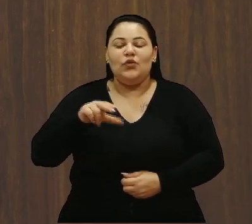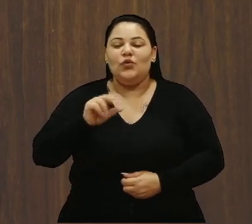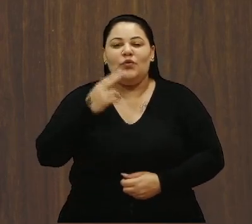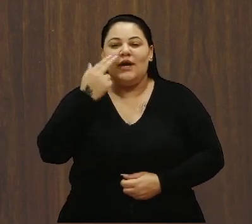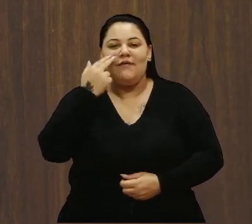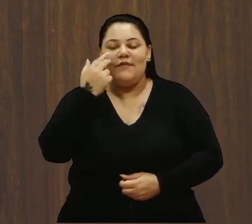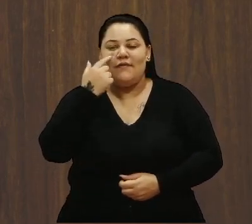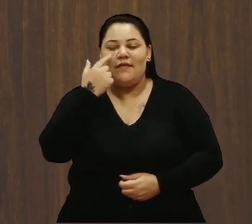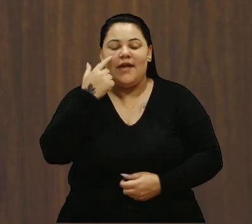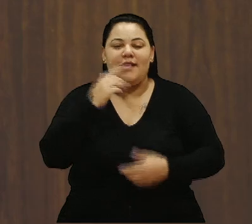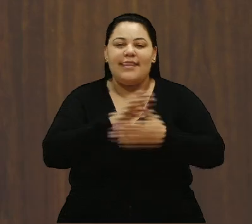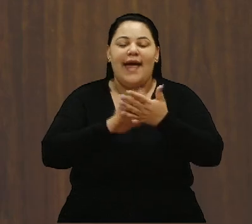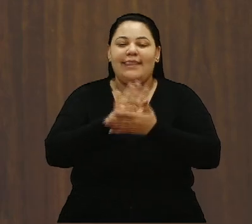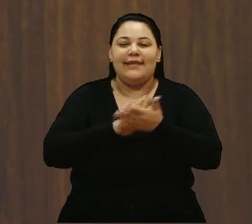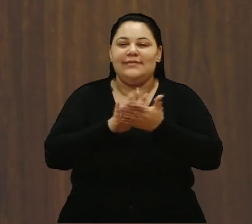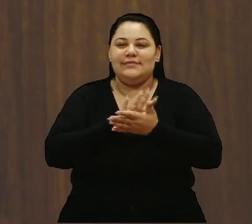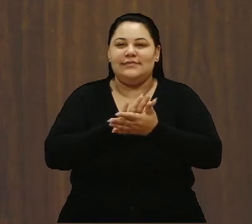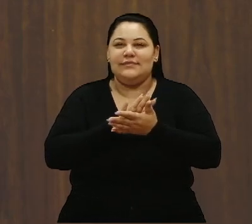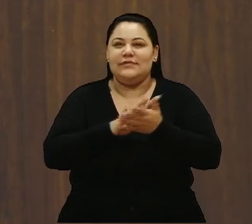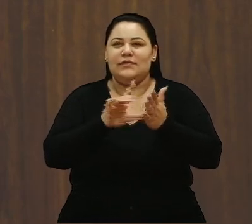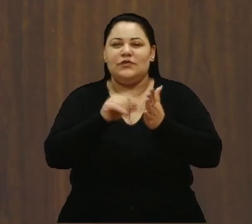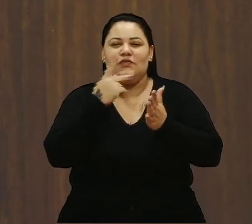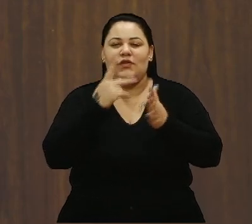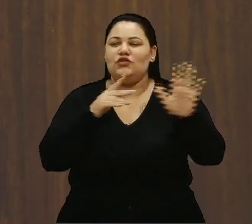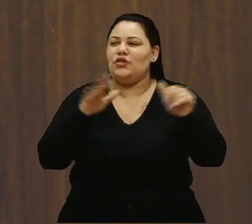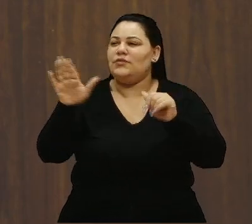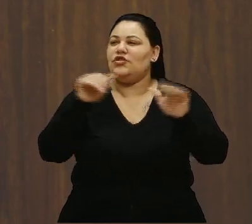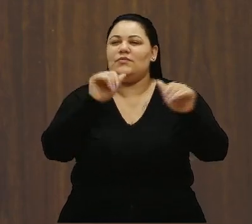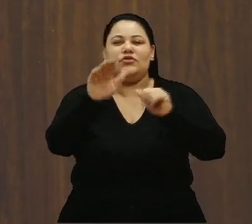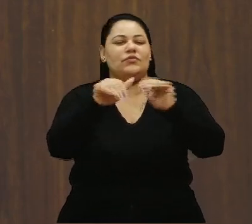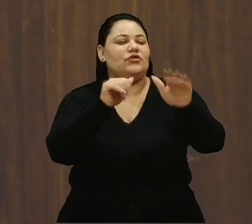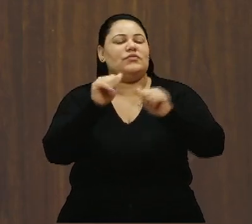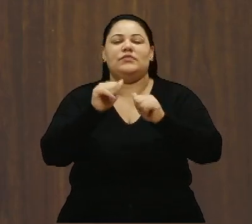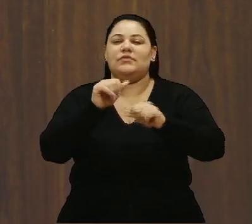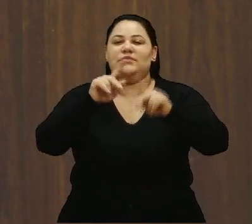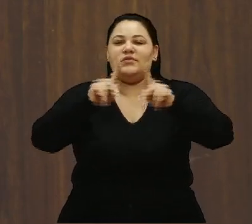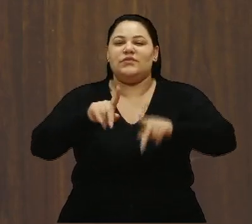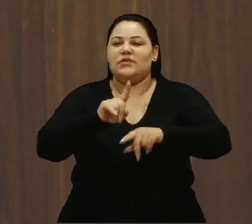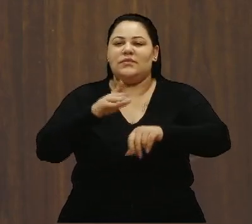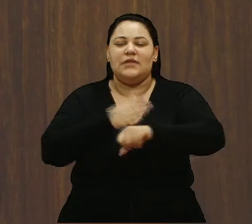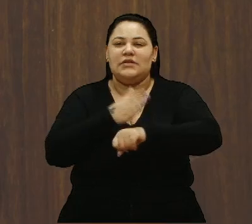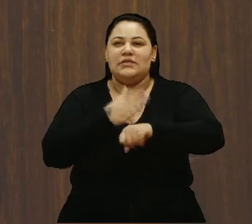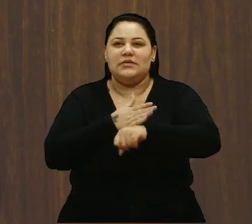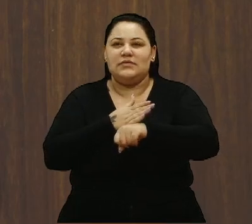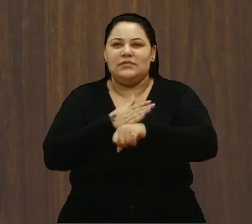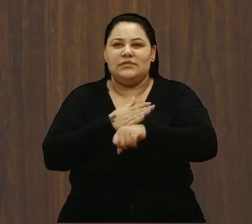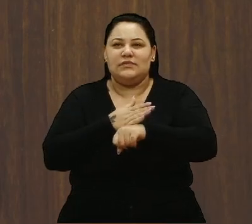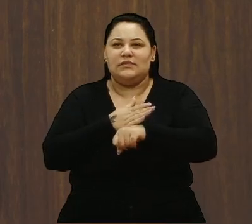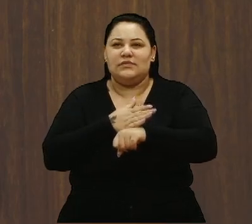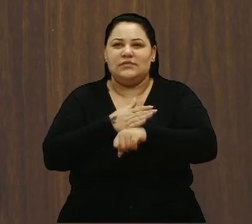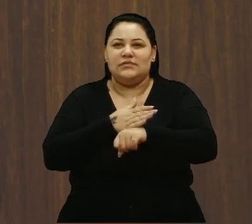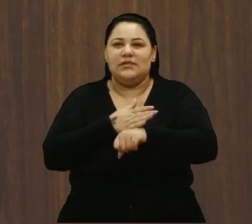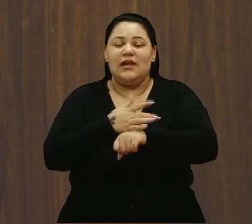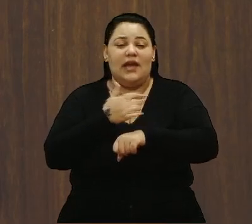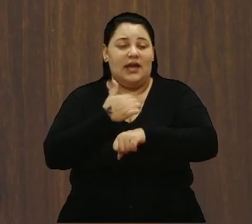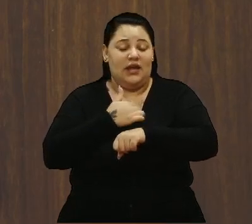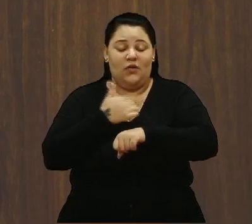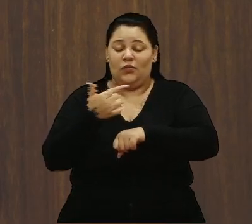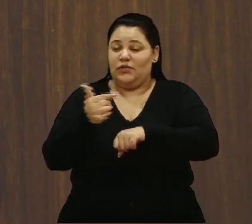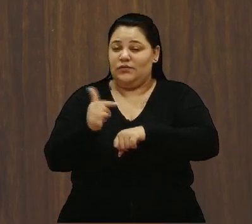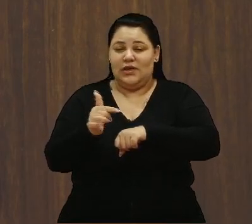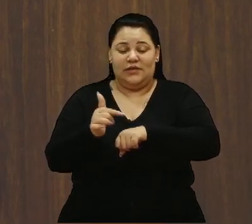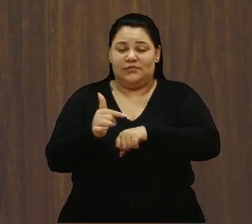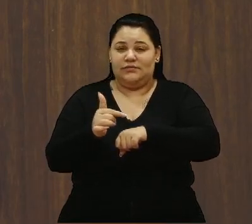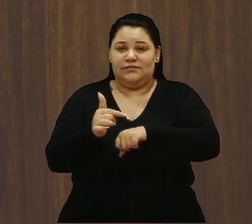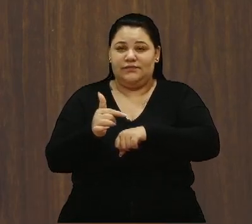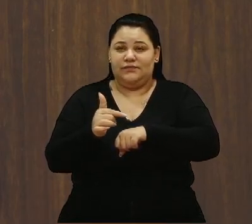concreta. Depois a gente diz, tu chama, as pessoas não participam, mas é por isso. As pessoas, eu que não tenho uma